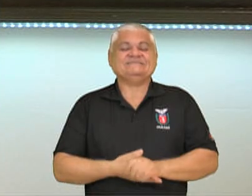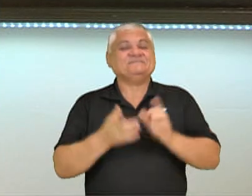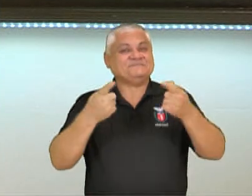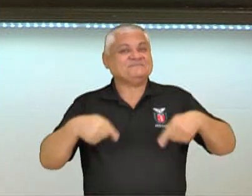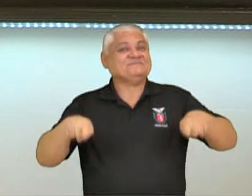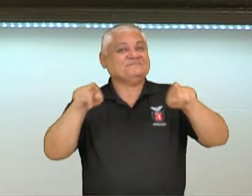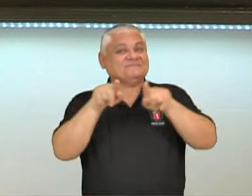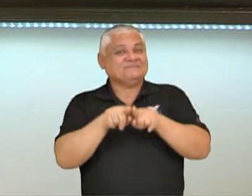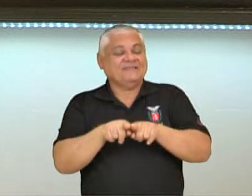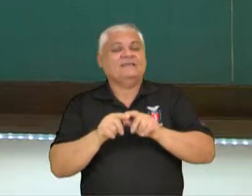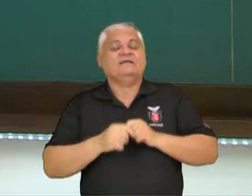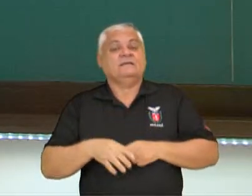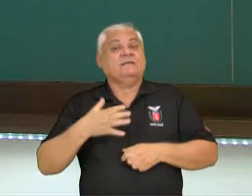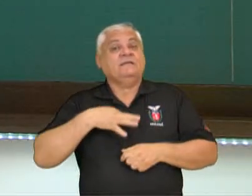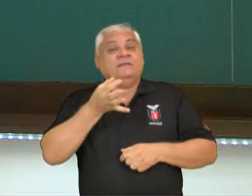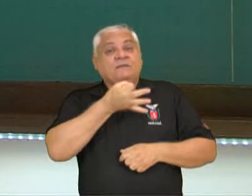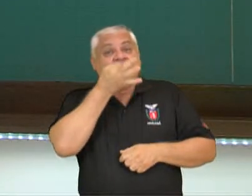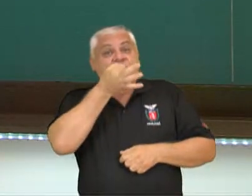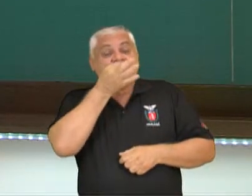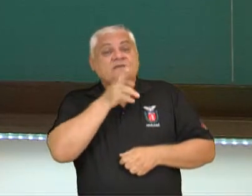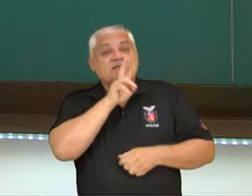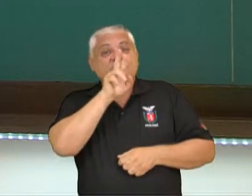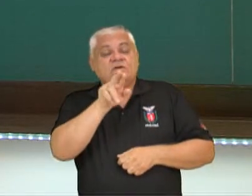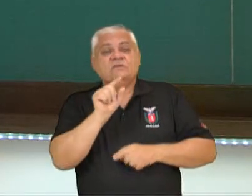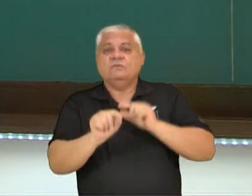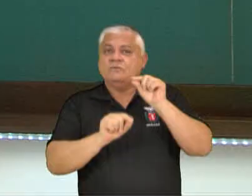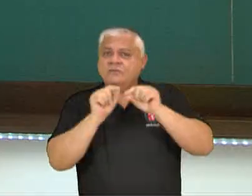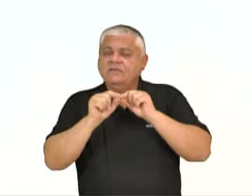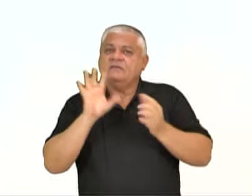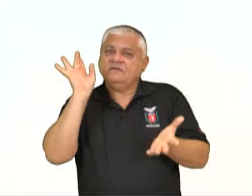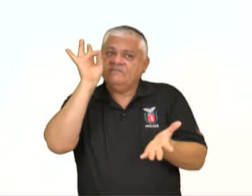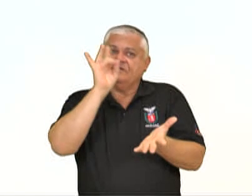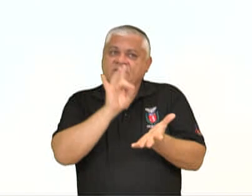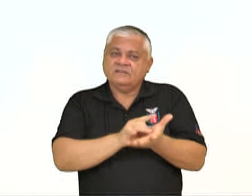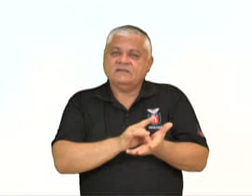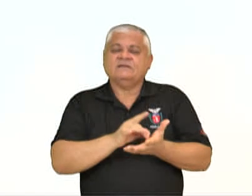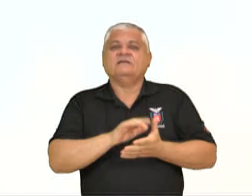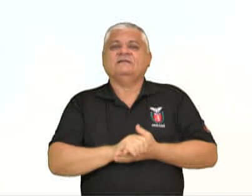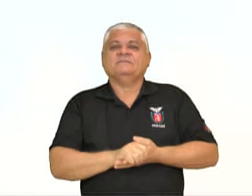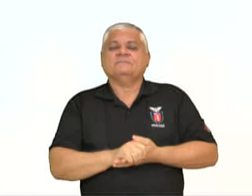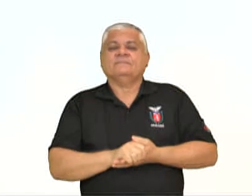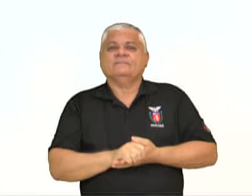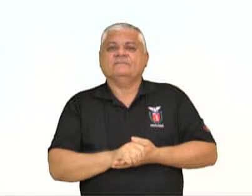Tornando então, né, uma sugestão de resposta seria a gente afirmar que